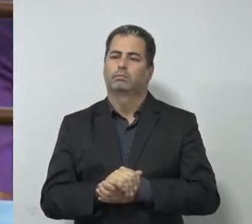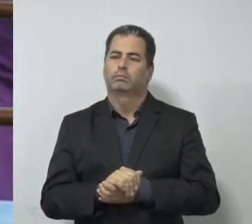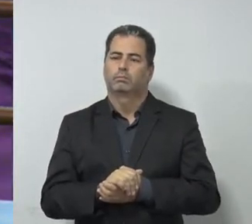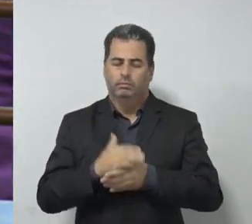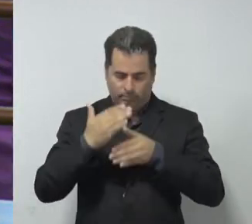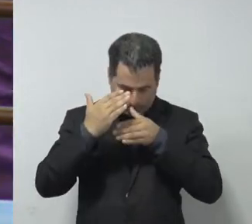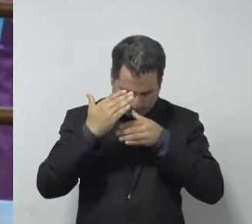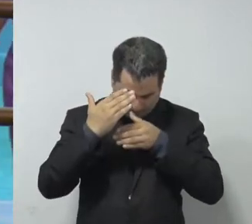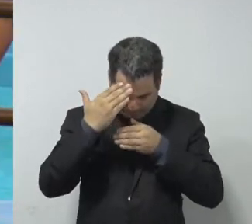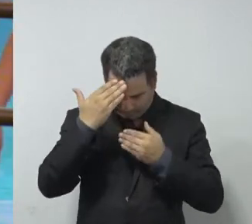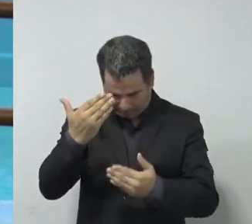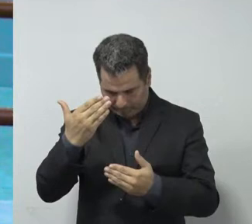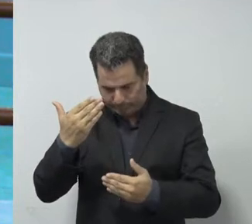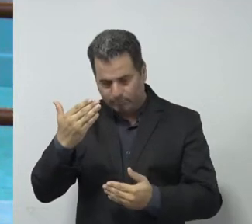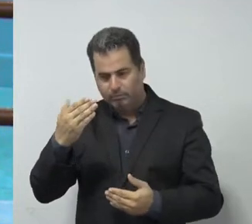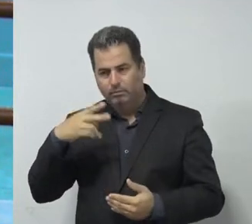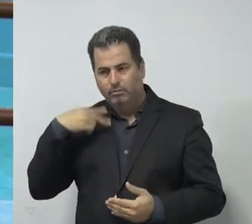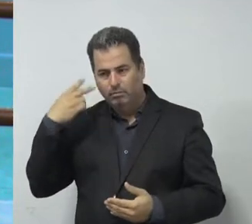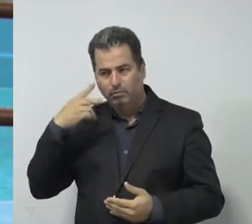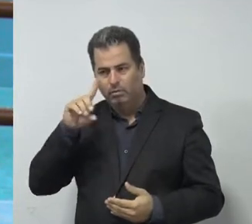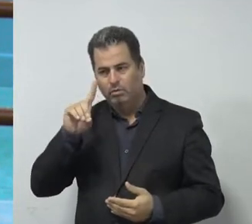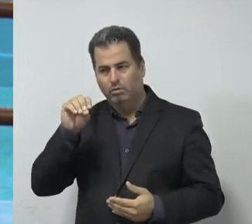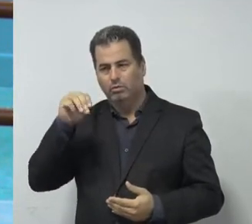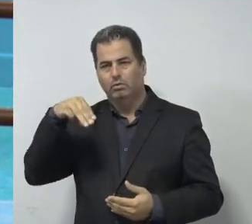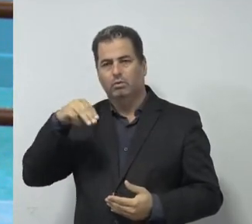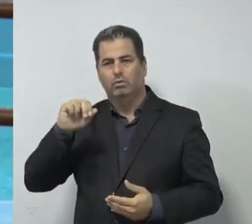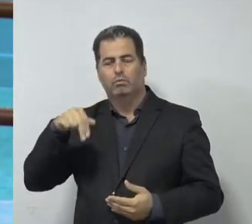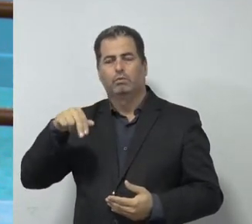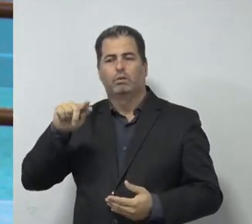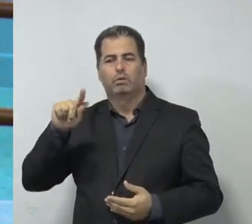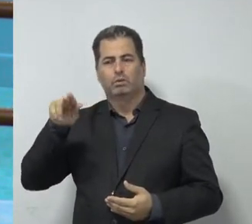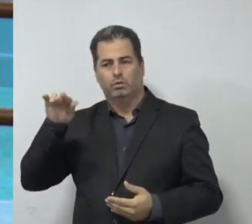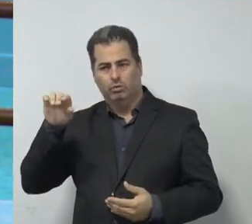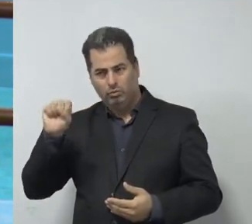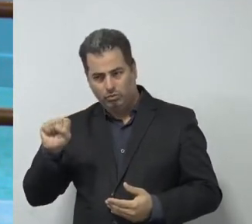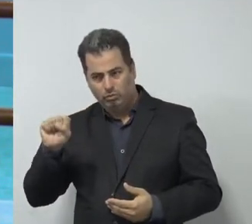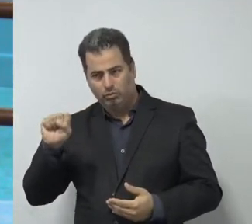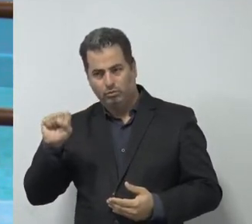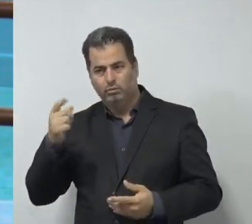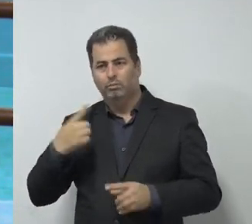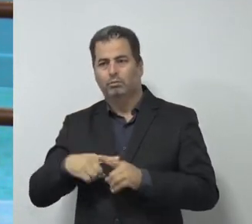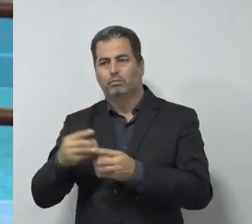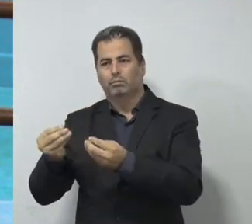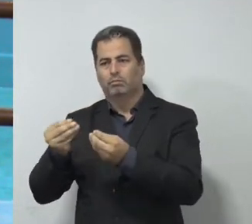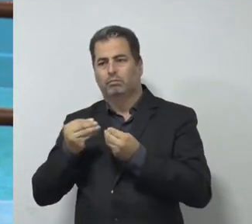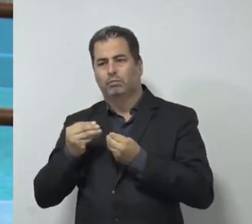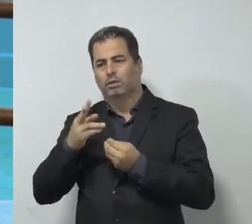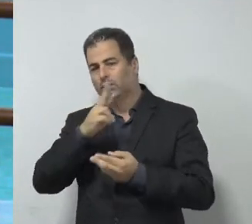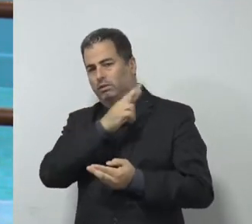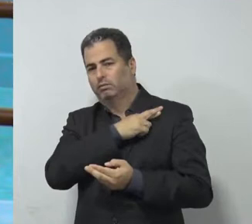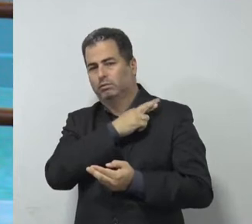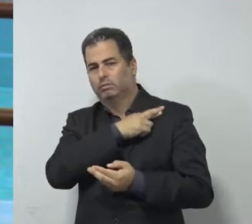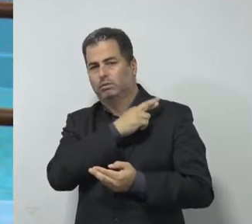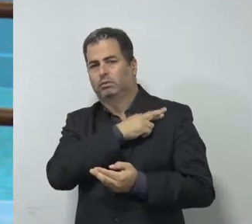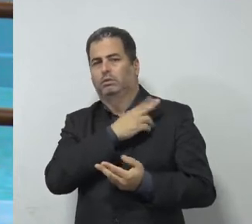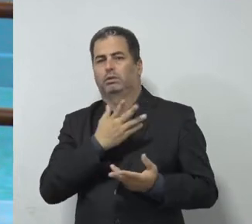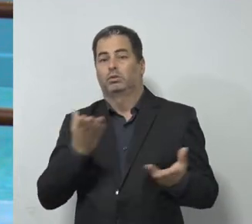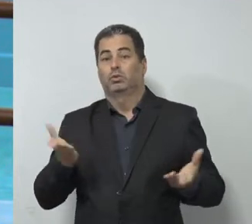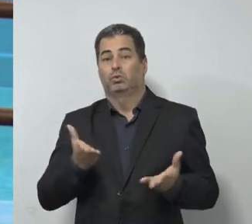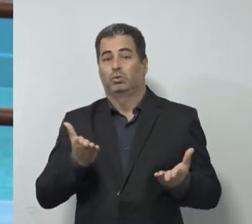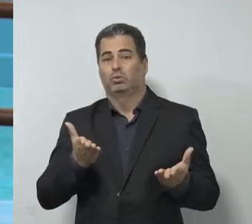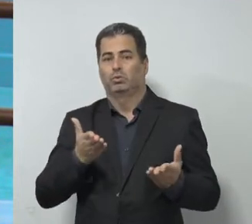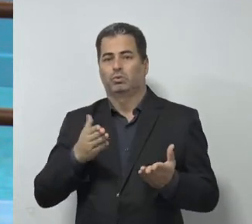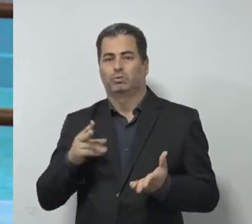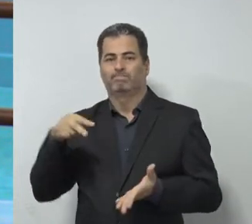ao vereador Domingos, Paula, por ter confiado a mim essa responsabilidade de falar em